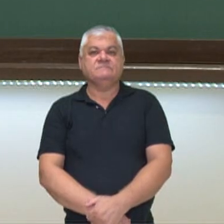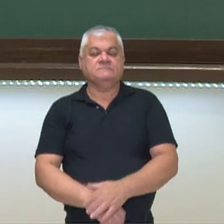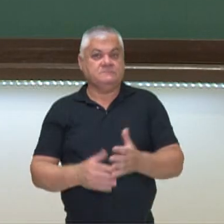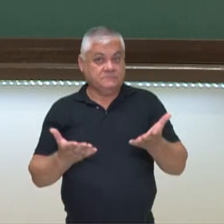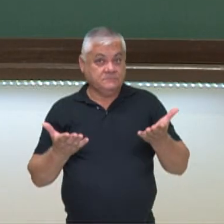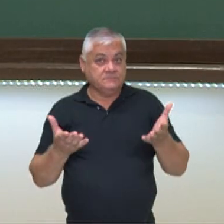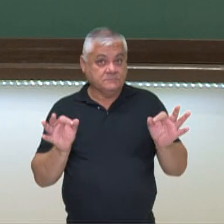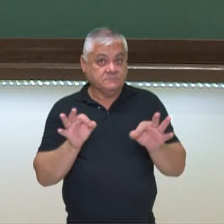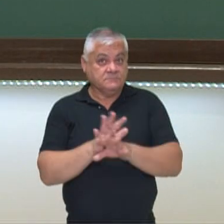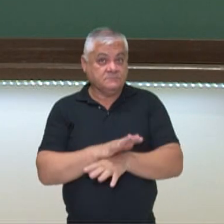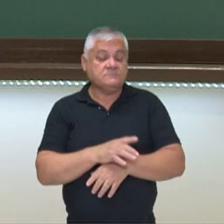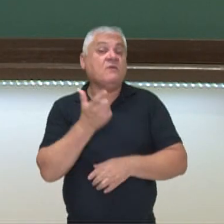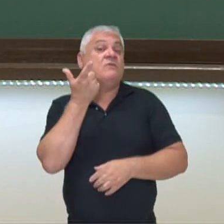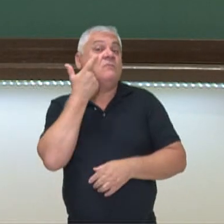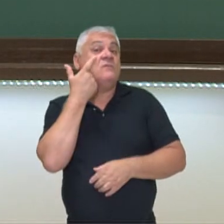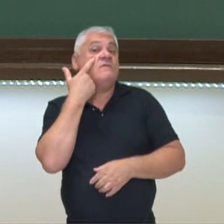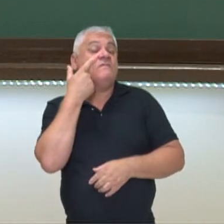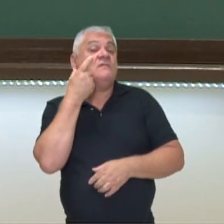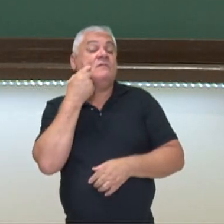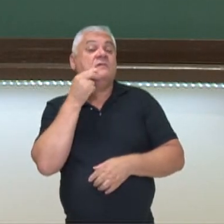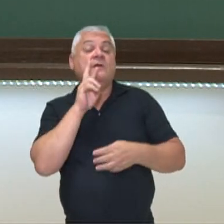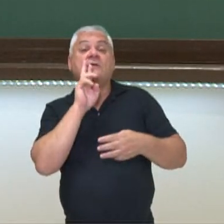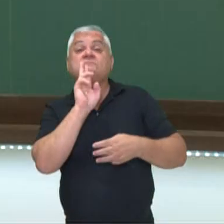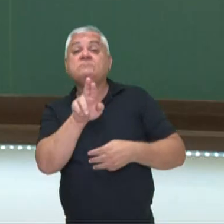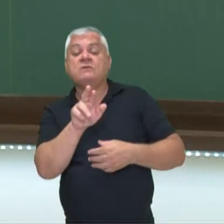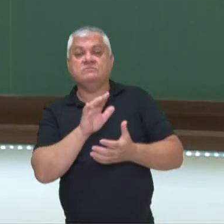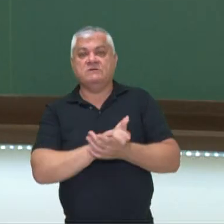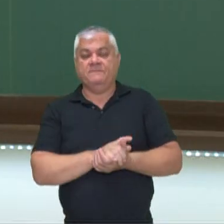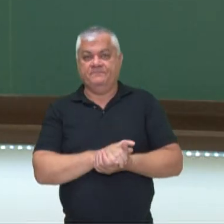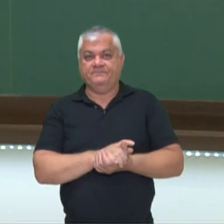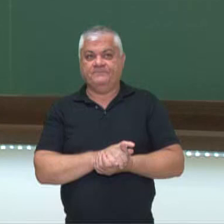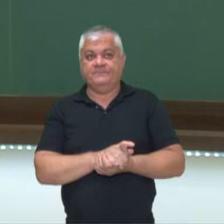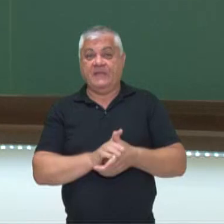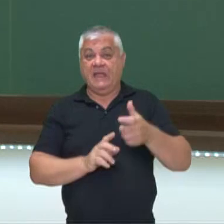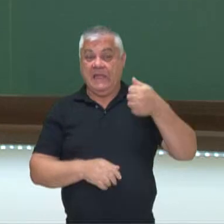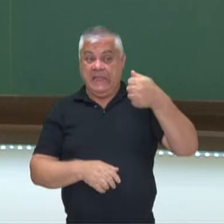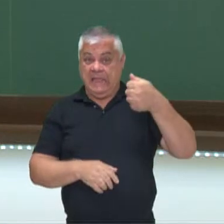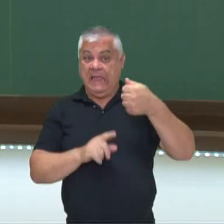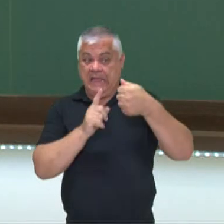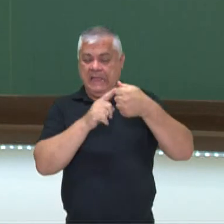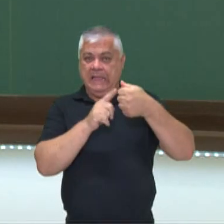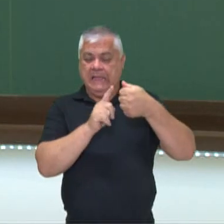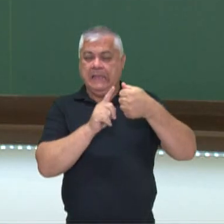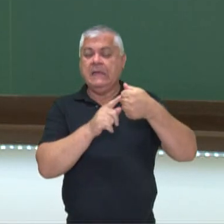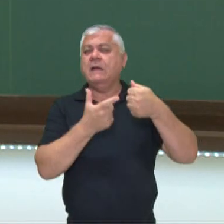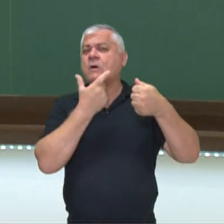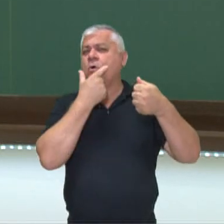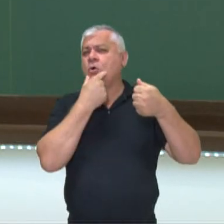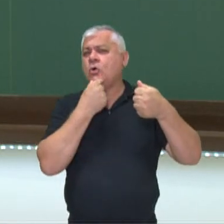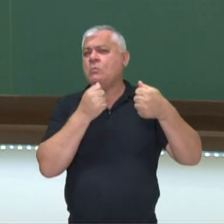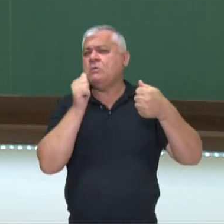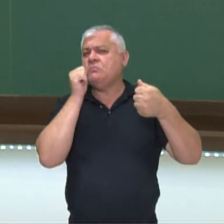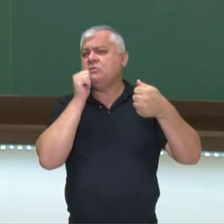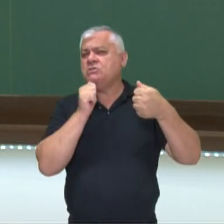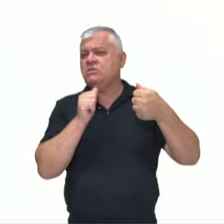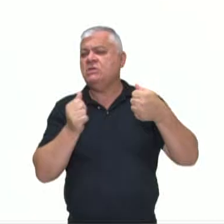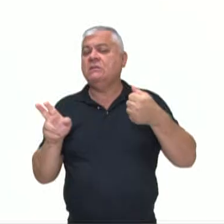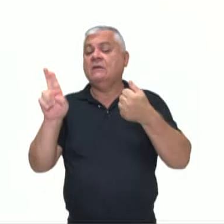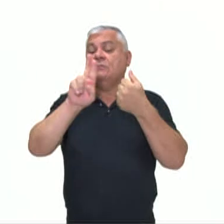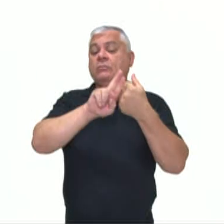¿Listo? Vamos a ver entonces. Ramón y Luisa sustituimos por ellos, o